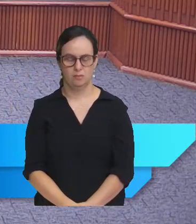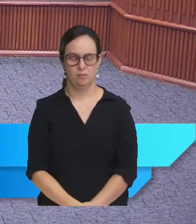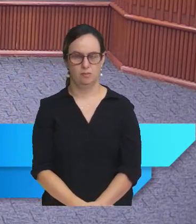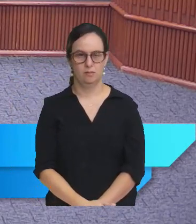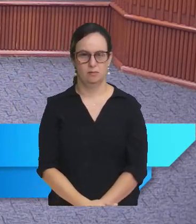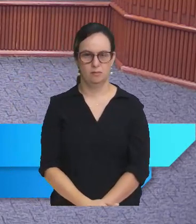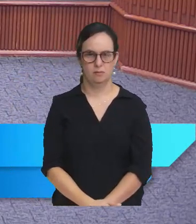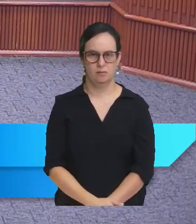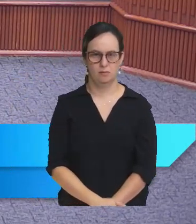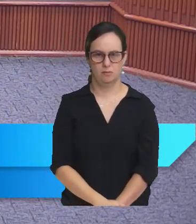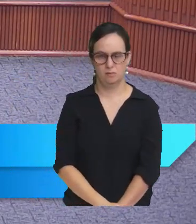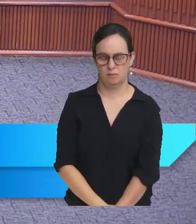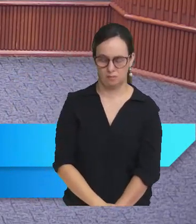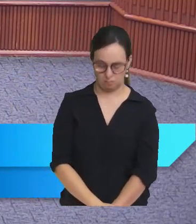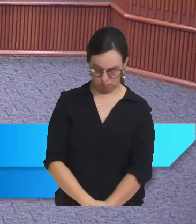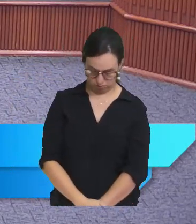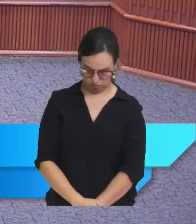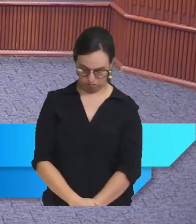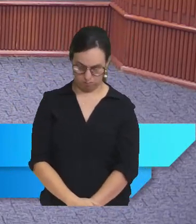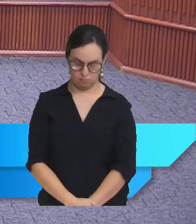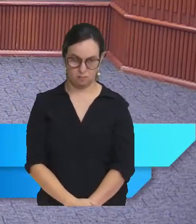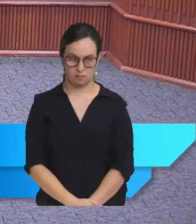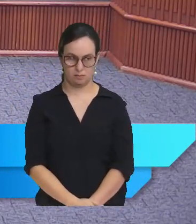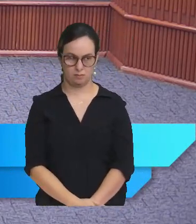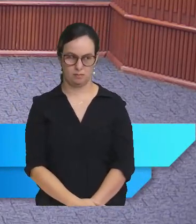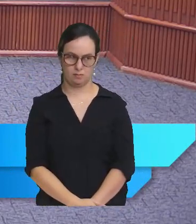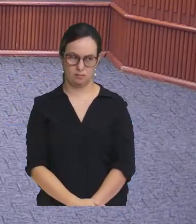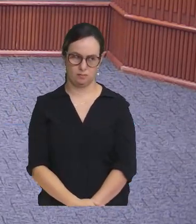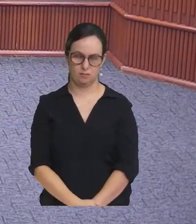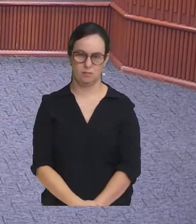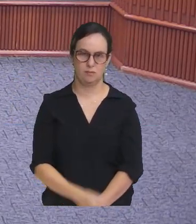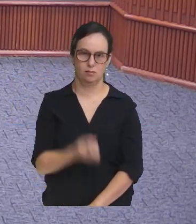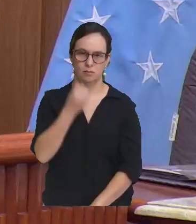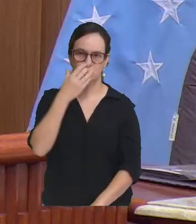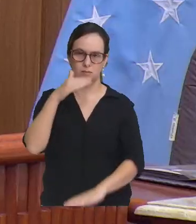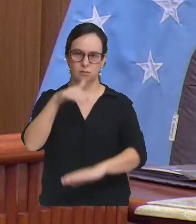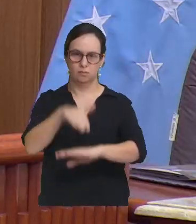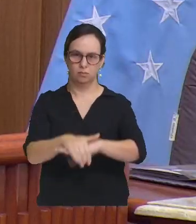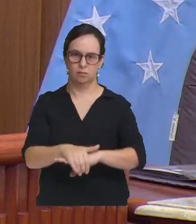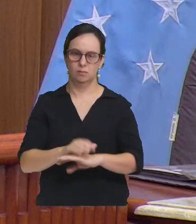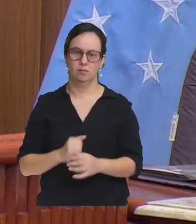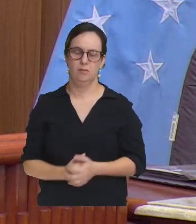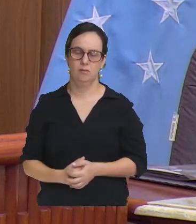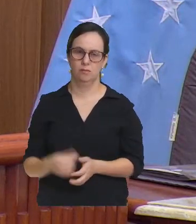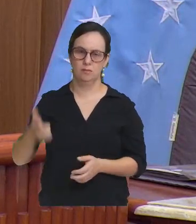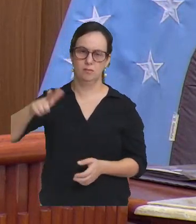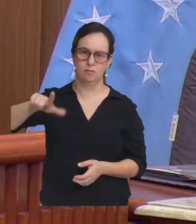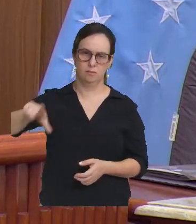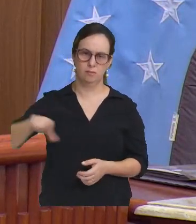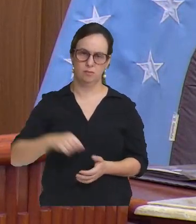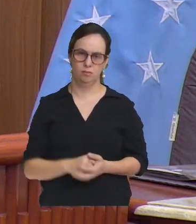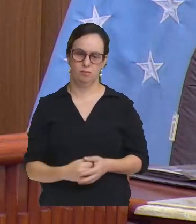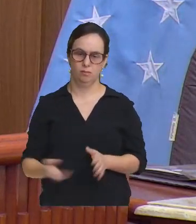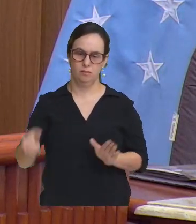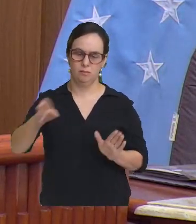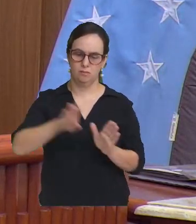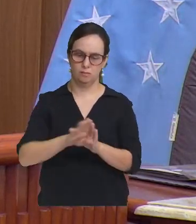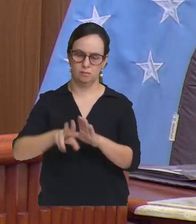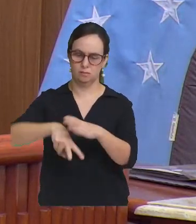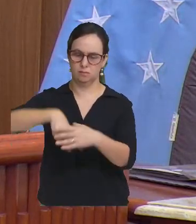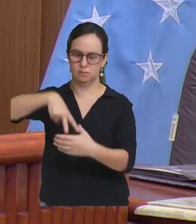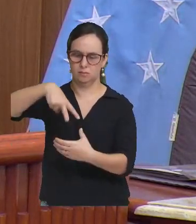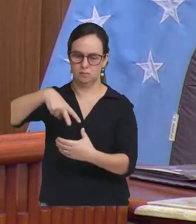aparteado. Muito obrigado, presidente. Boa noite a todos novamente. Venho aqui nessa tribuna para fazer um